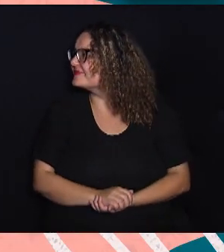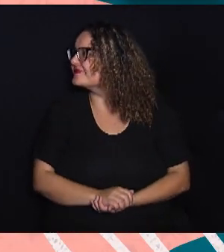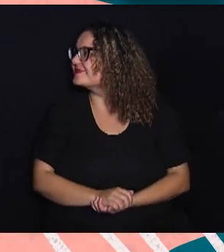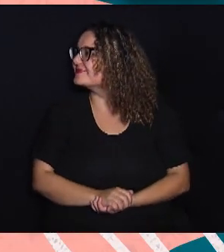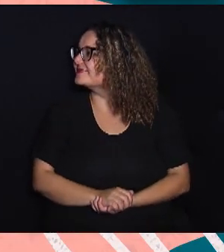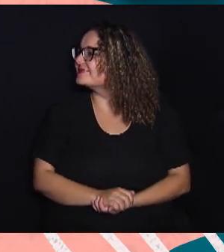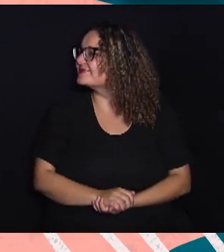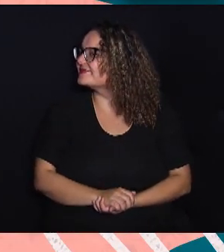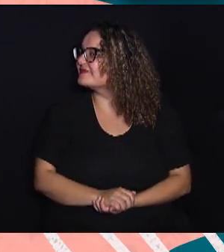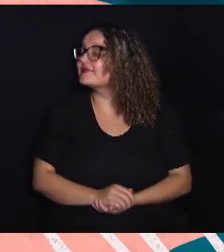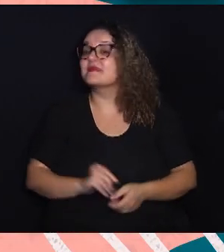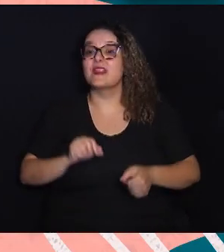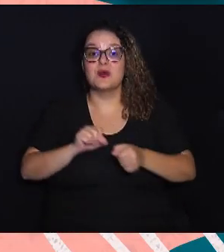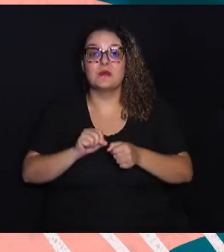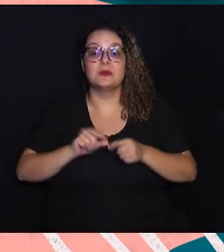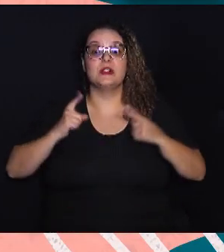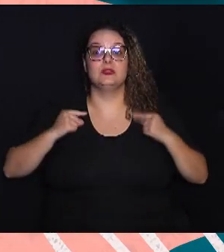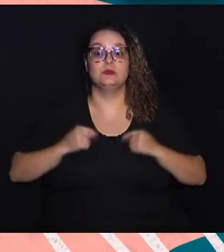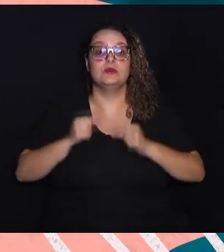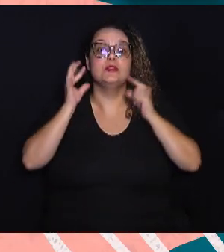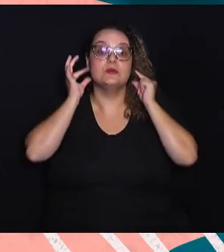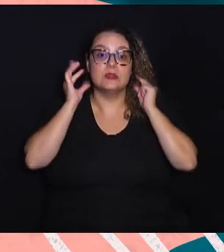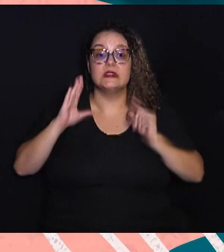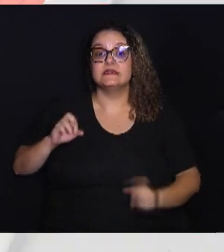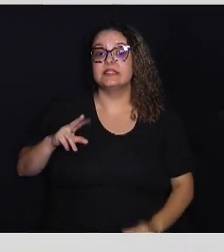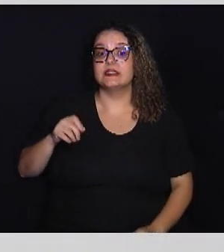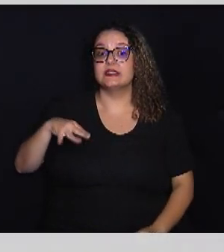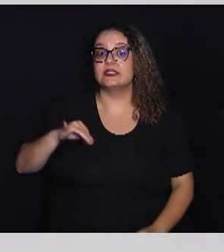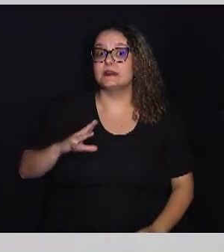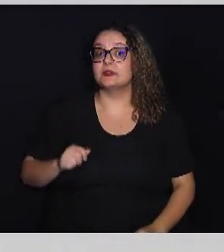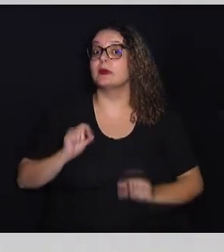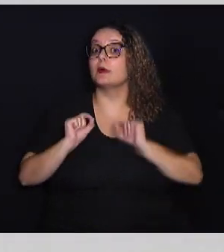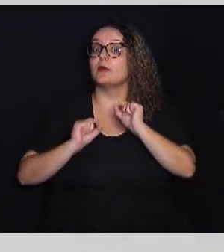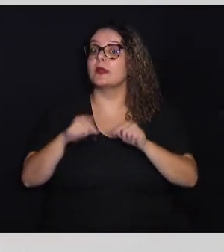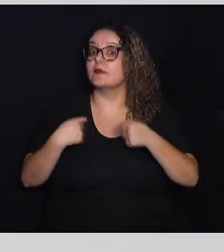Para fazer a bijuteria de cerâmica, você vai precisar de